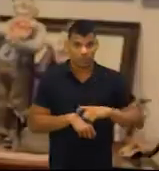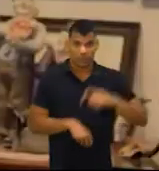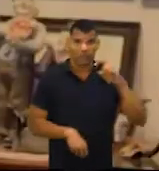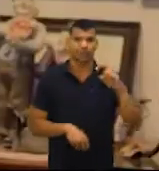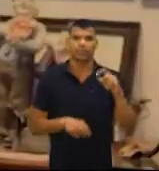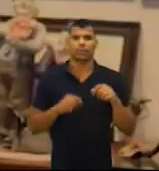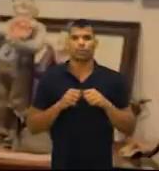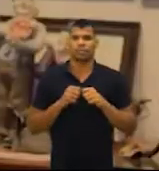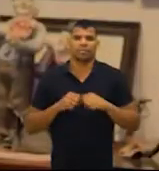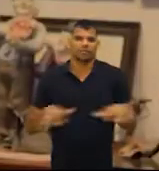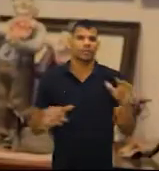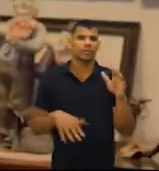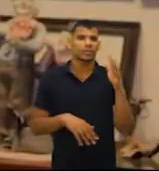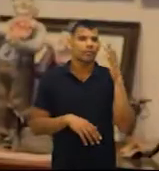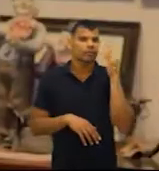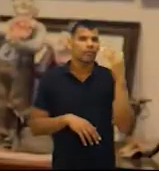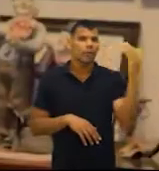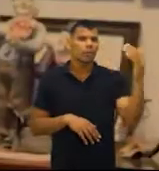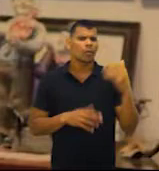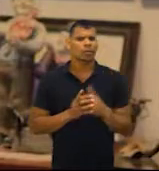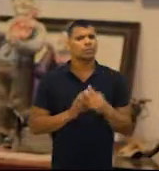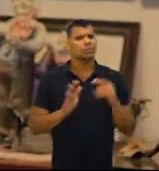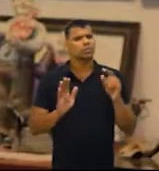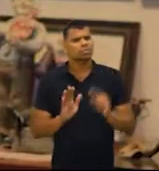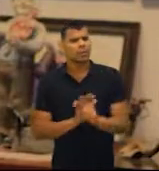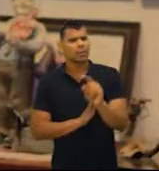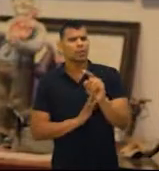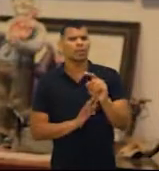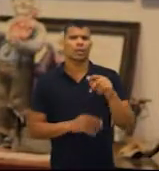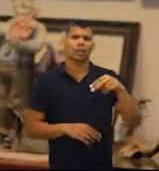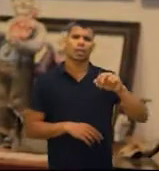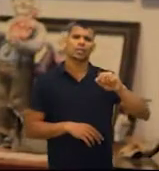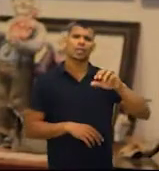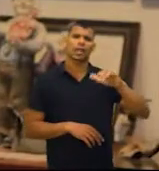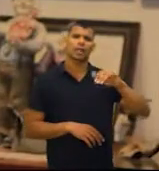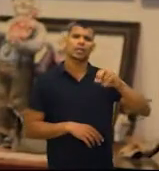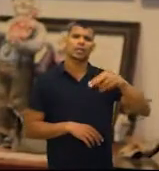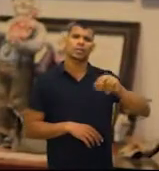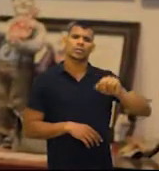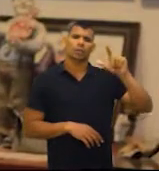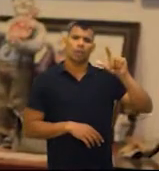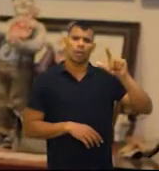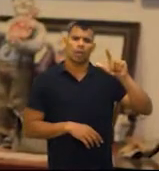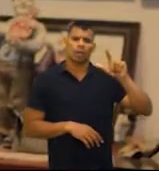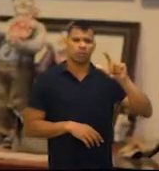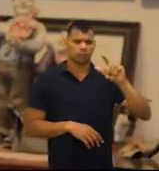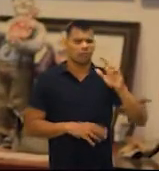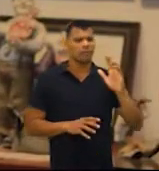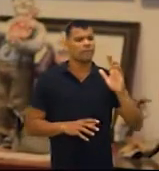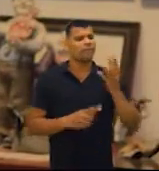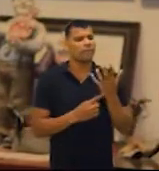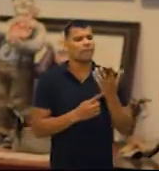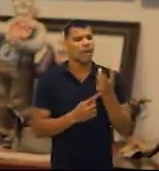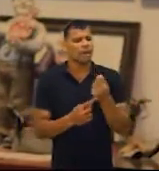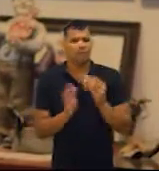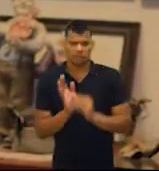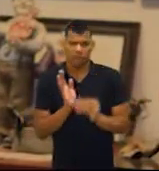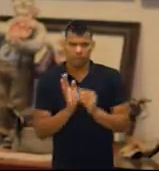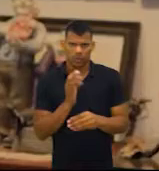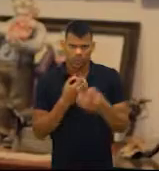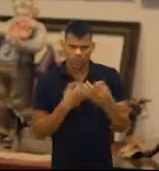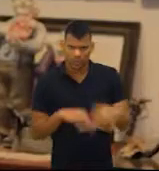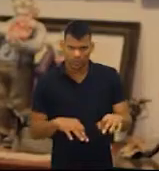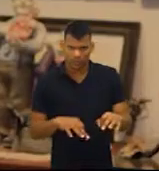é, você não acha que está faltando festivais a nível nacional para revelar novos